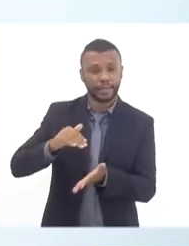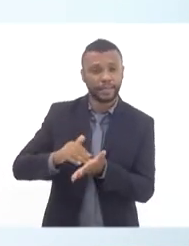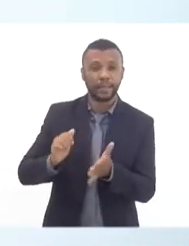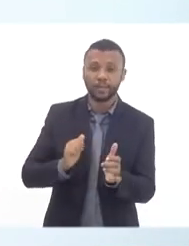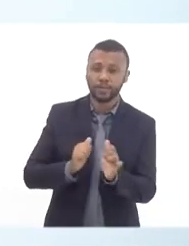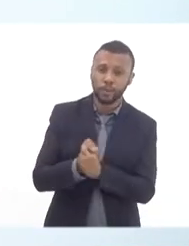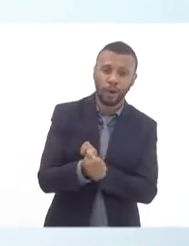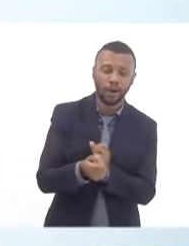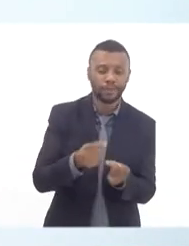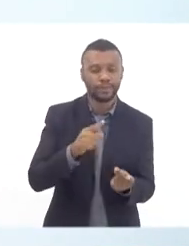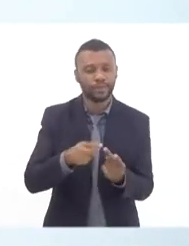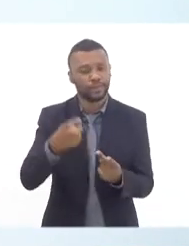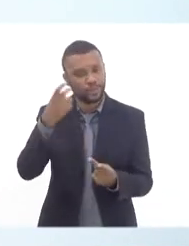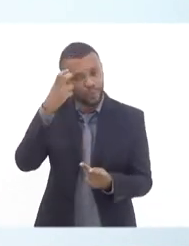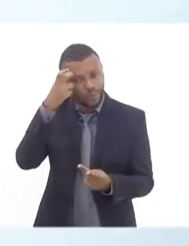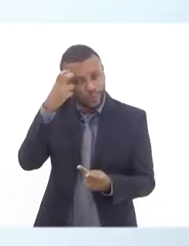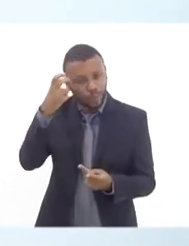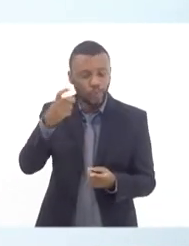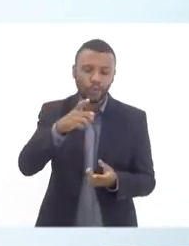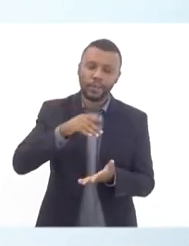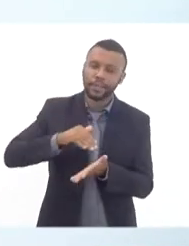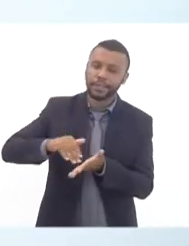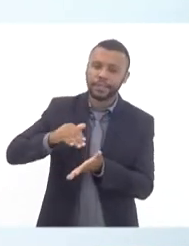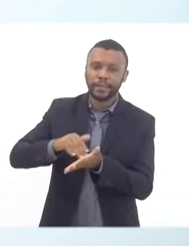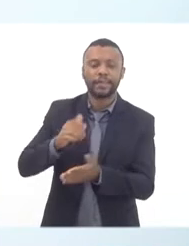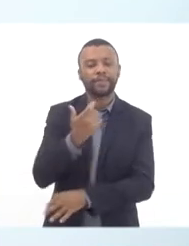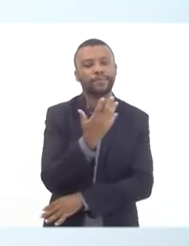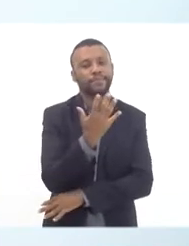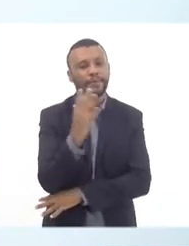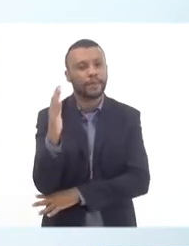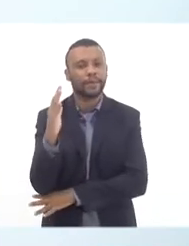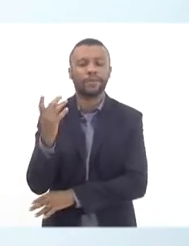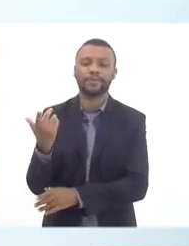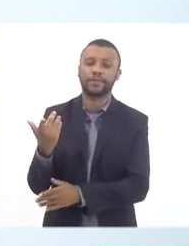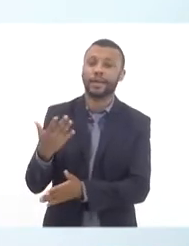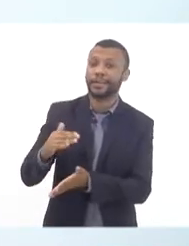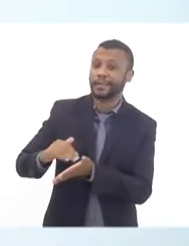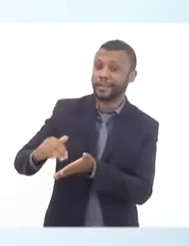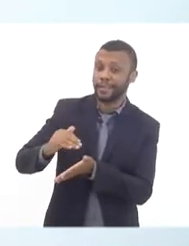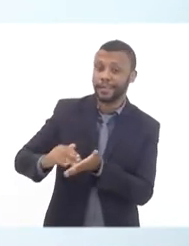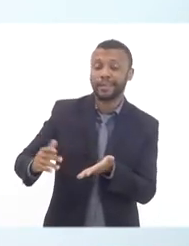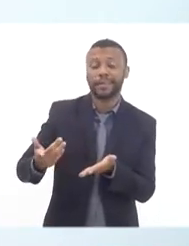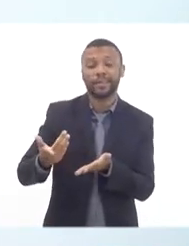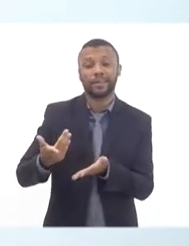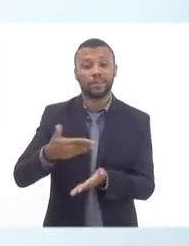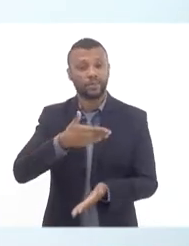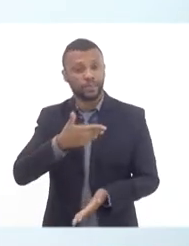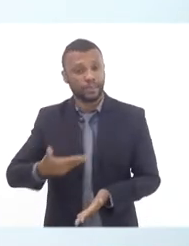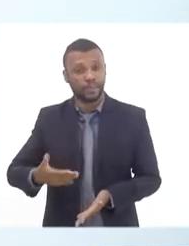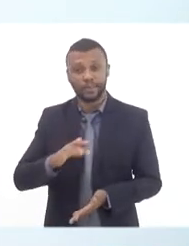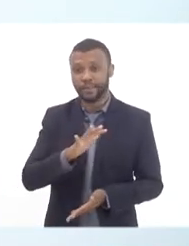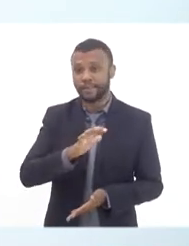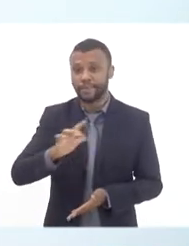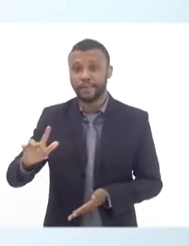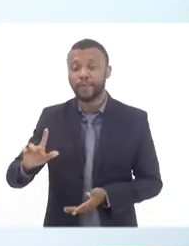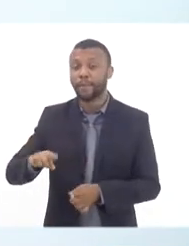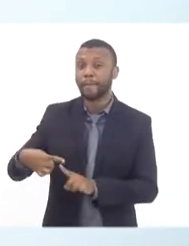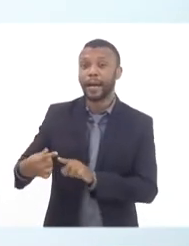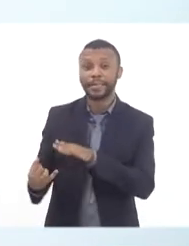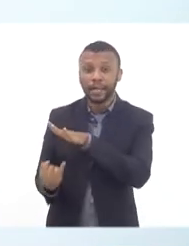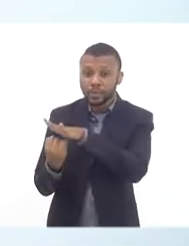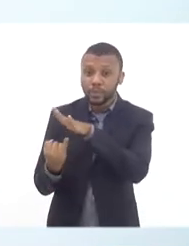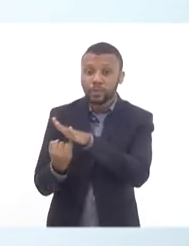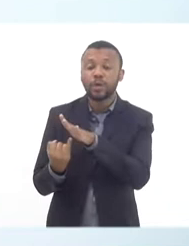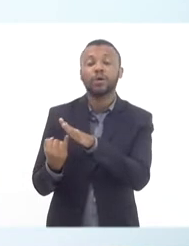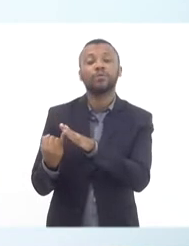a Secretaria de Meio Ambiente, a Secretaria de Estado Civil e as entidades representativas da sociedade civil